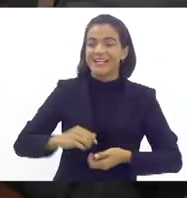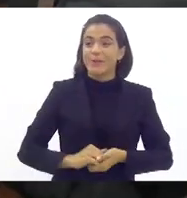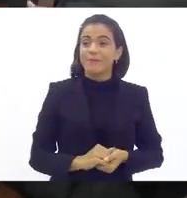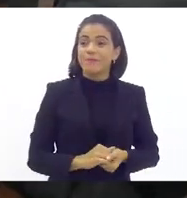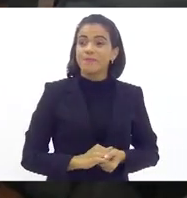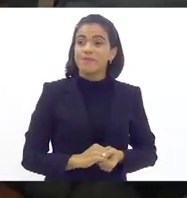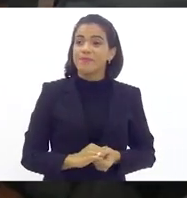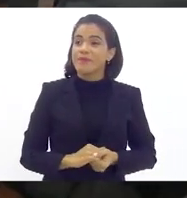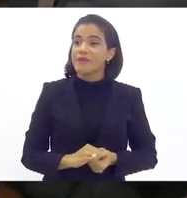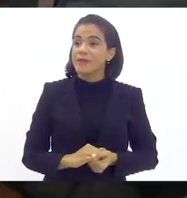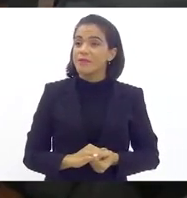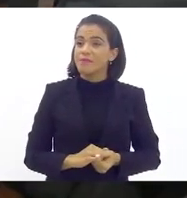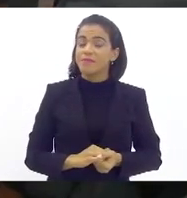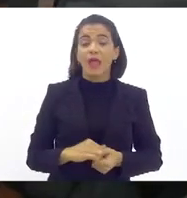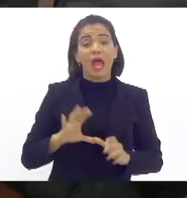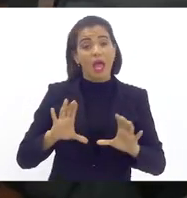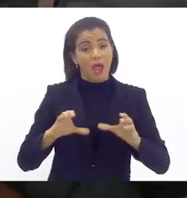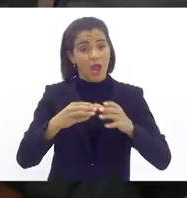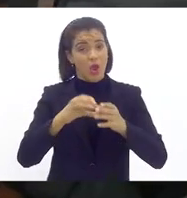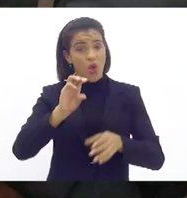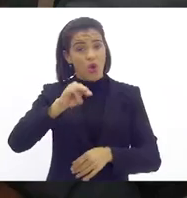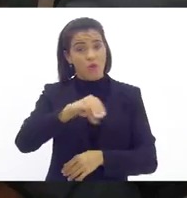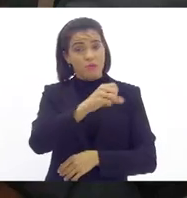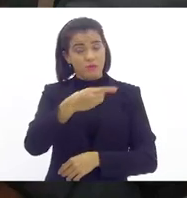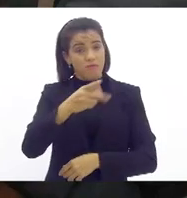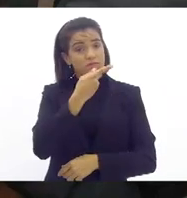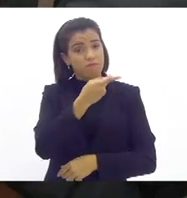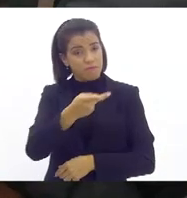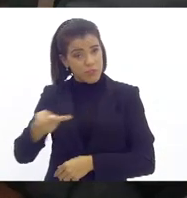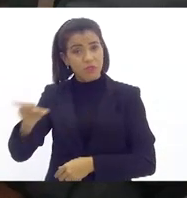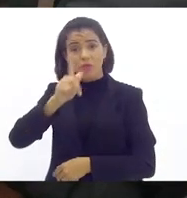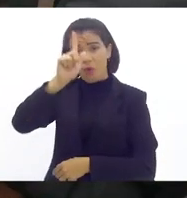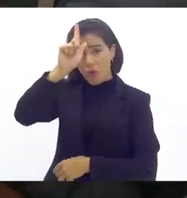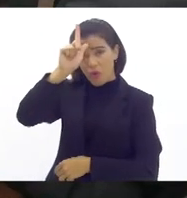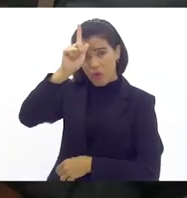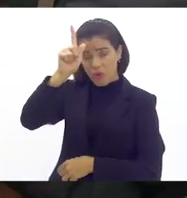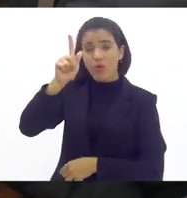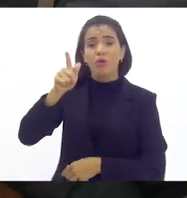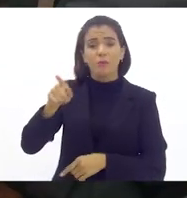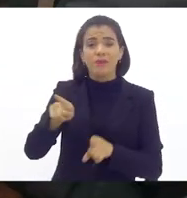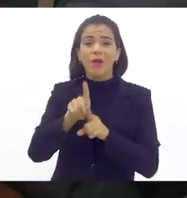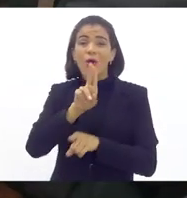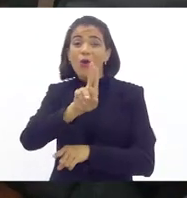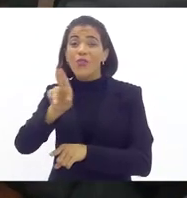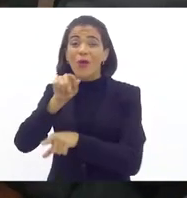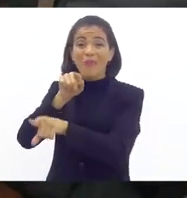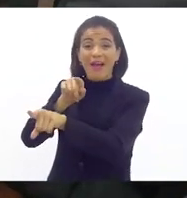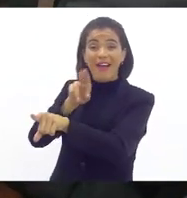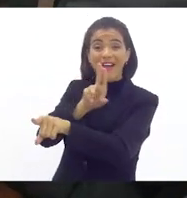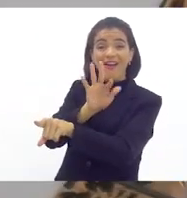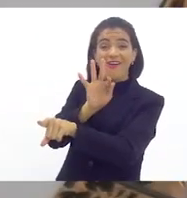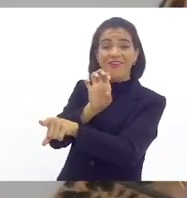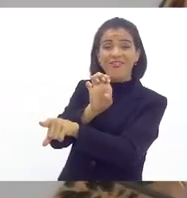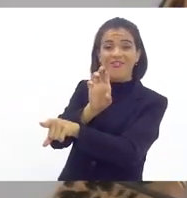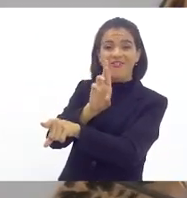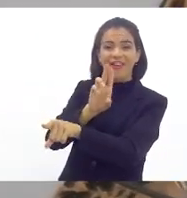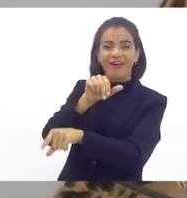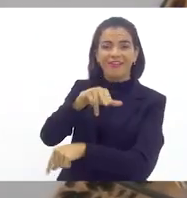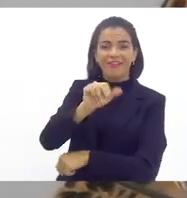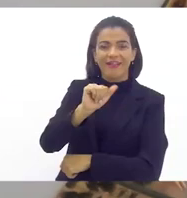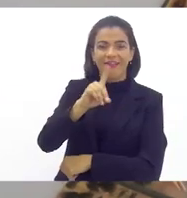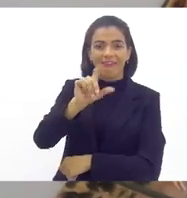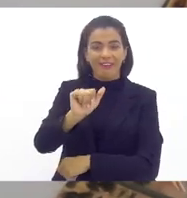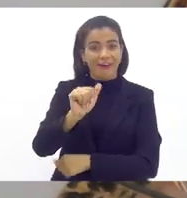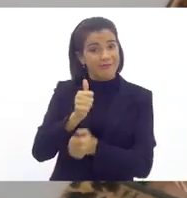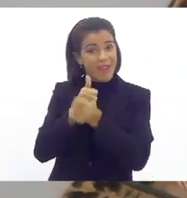Inclusive, a nossa comissão fez visita a esse quilombo recentemente. Está ali a Fernanda, está também a Cara, que estiveram lá acompanhando pela